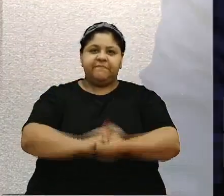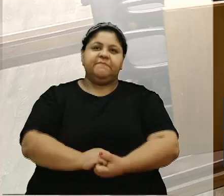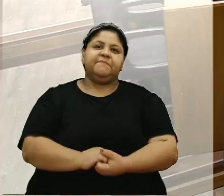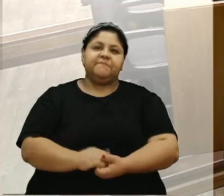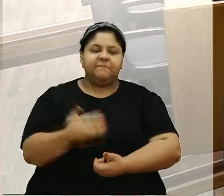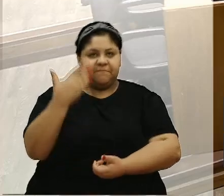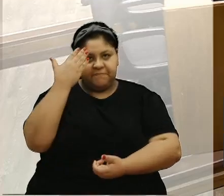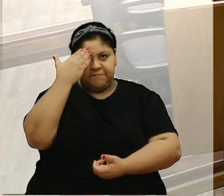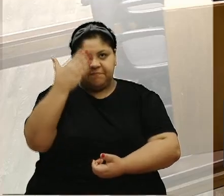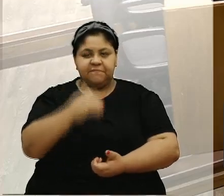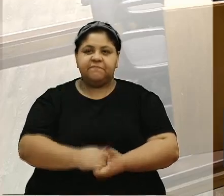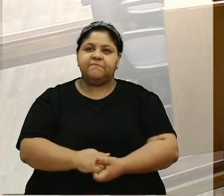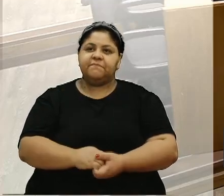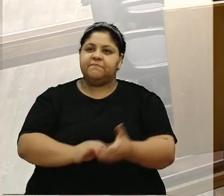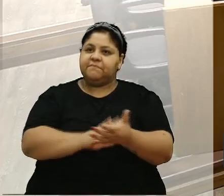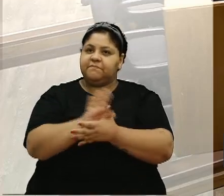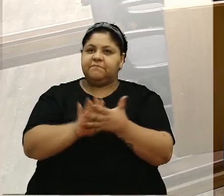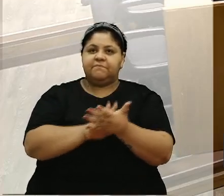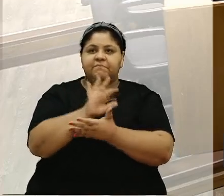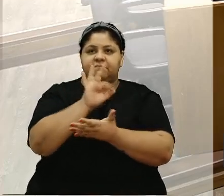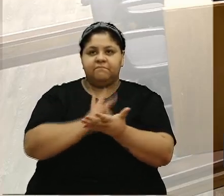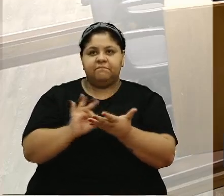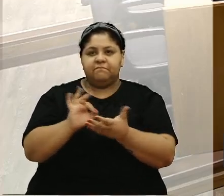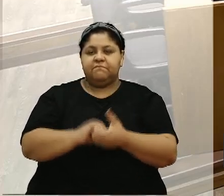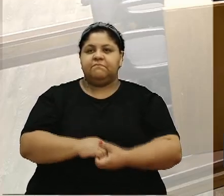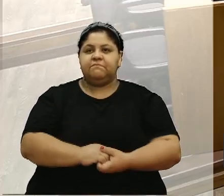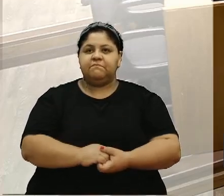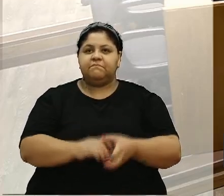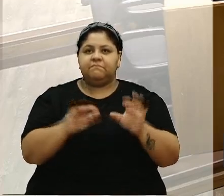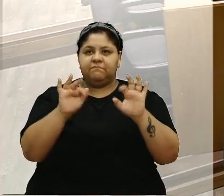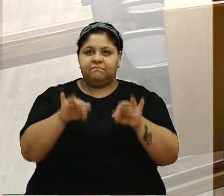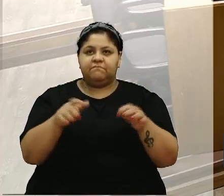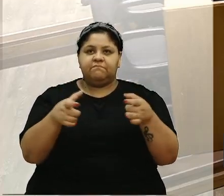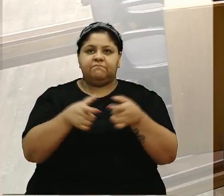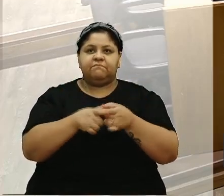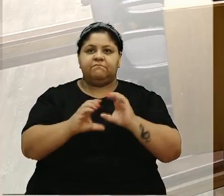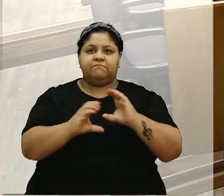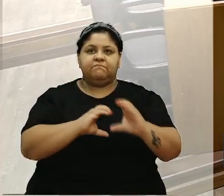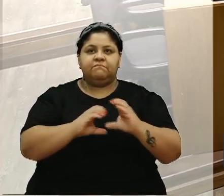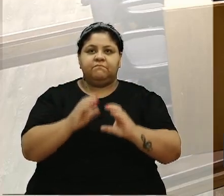Obrigado. Não havendo mais nenhum vereador inscrito, encerradas as pequenas comunicações.